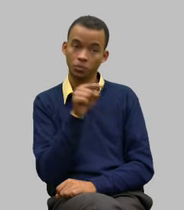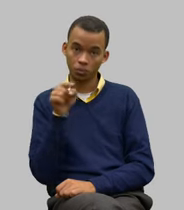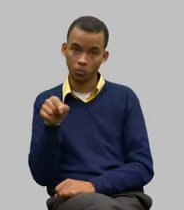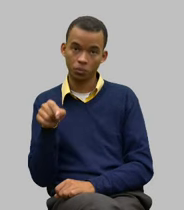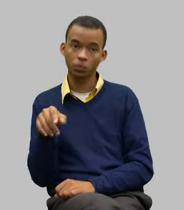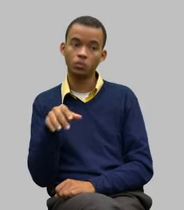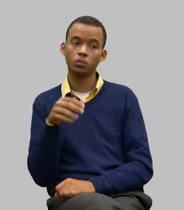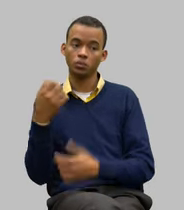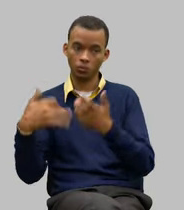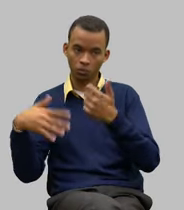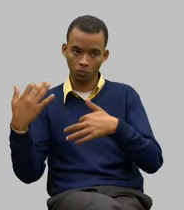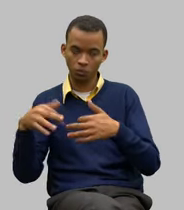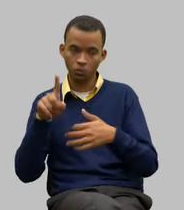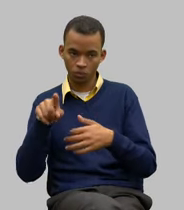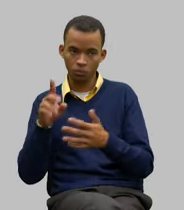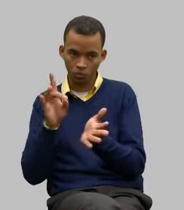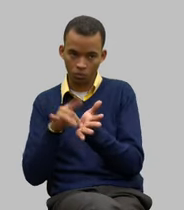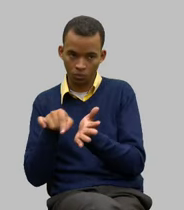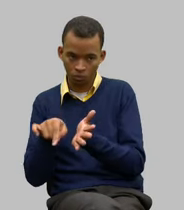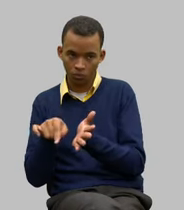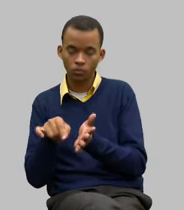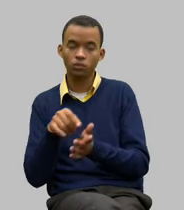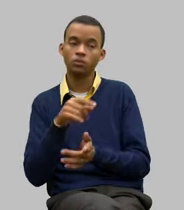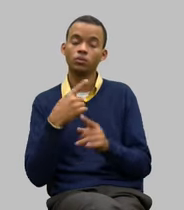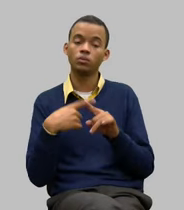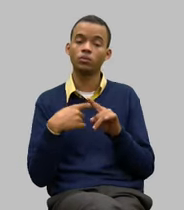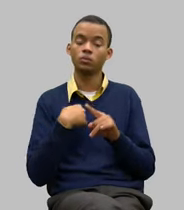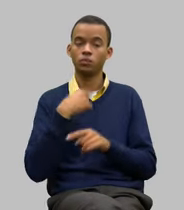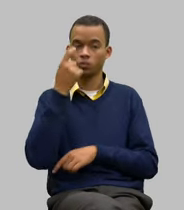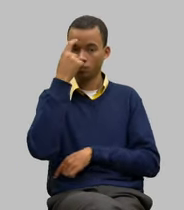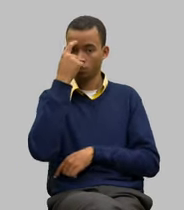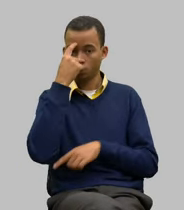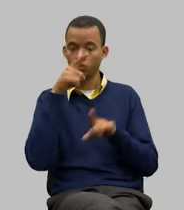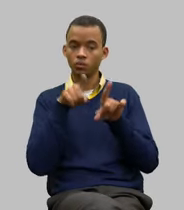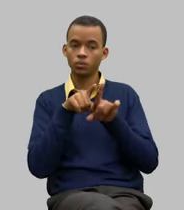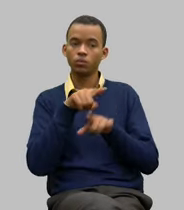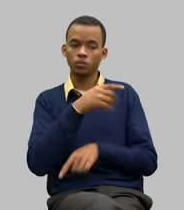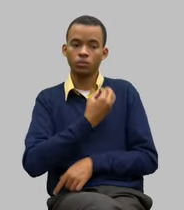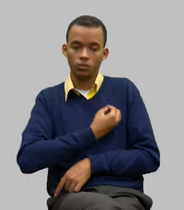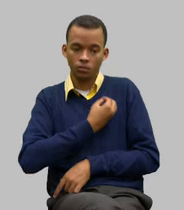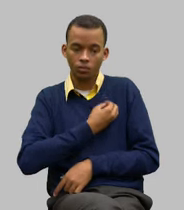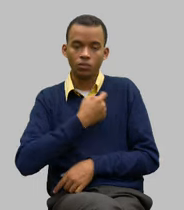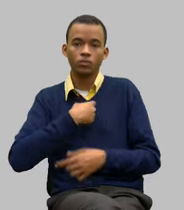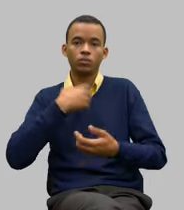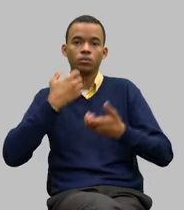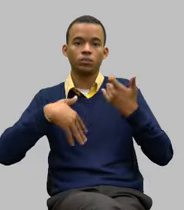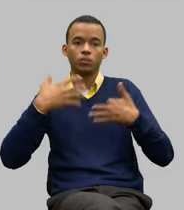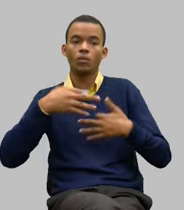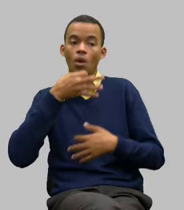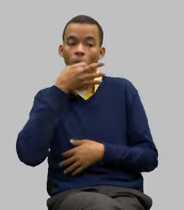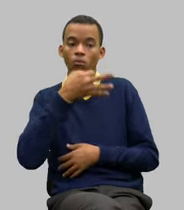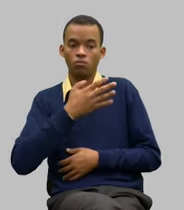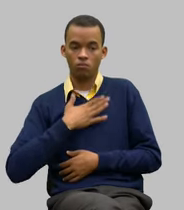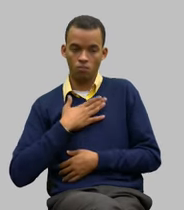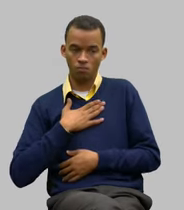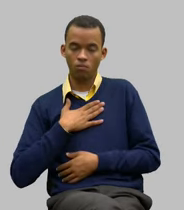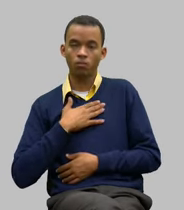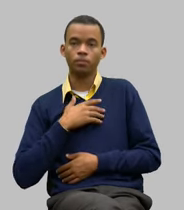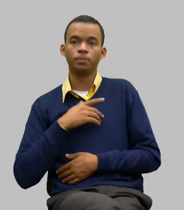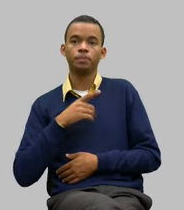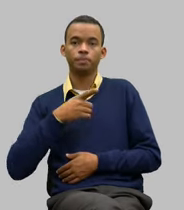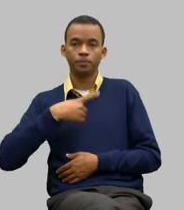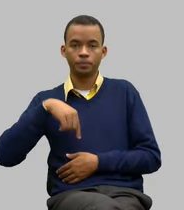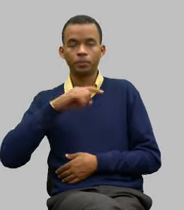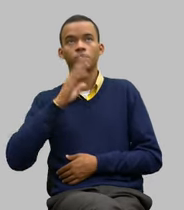né e o que eu o que eu penso secretário e é bom que o senhor tenha aqui também da nossa parte o seguinte eh a ideia do